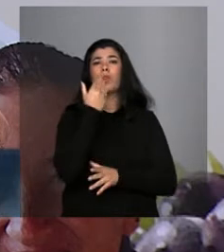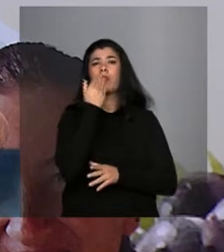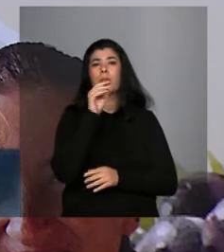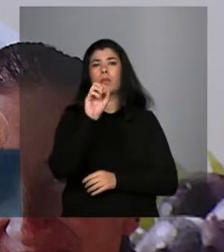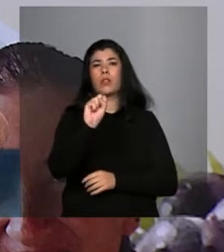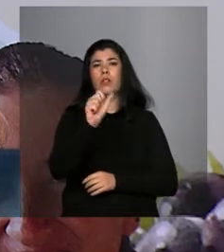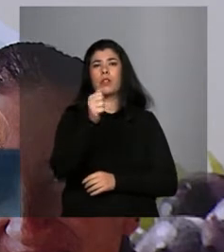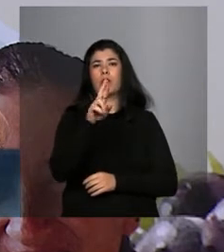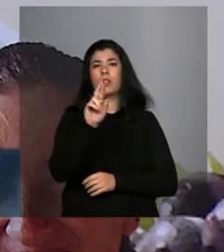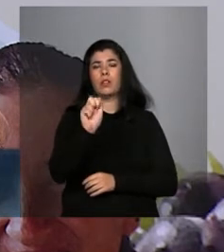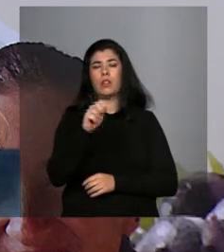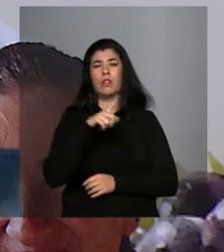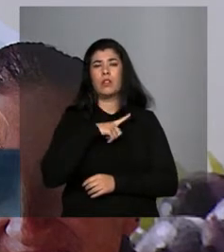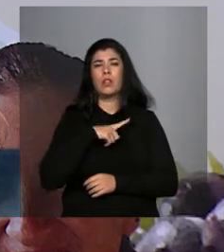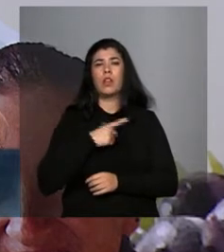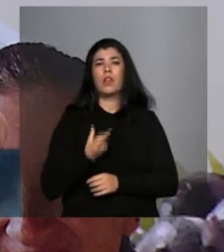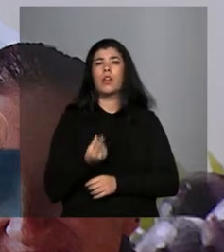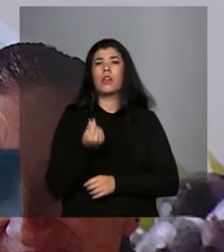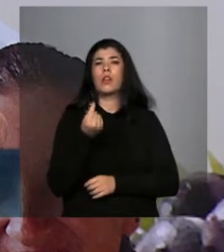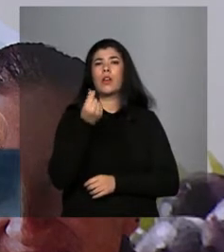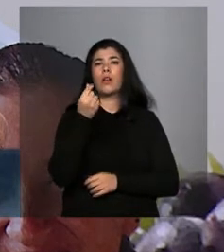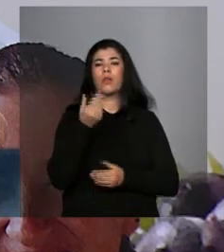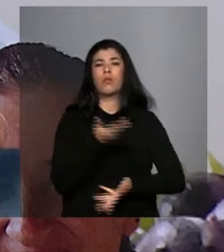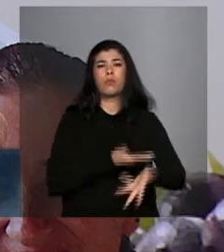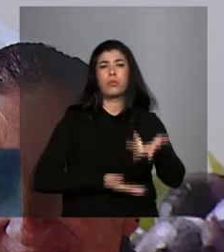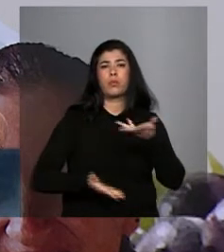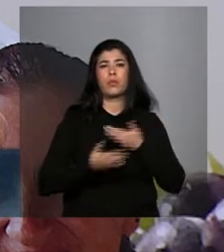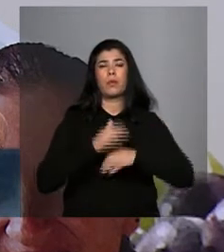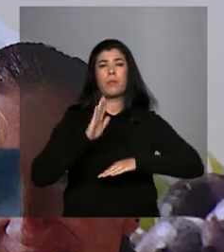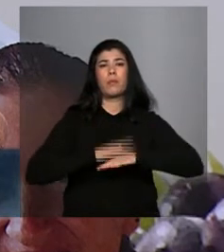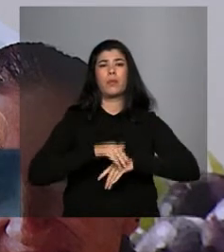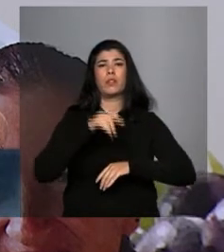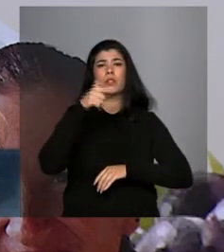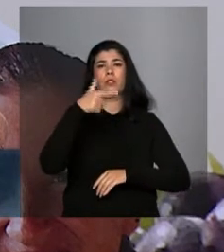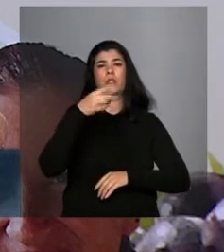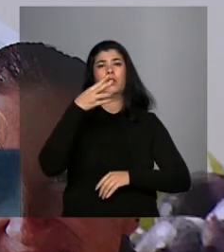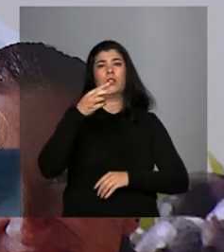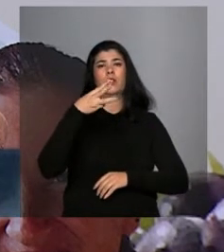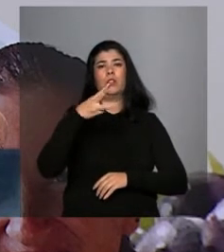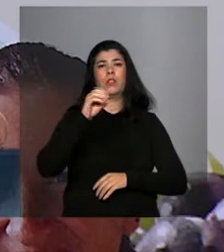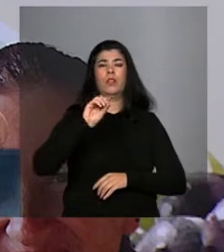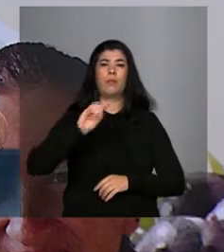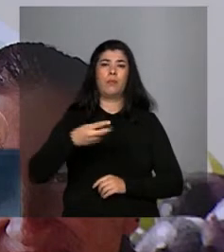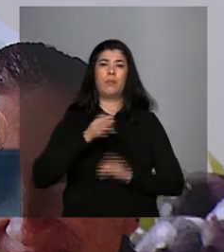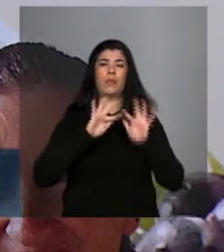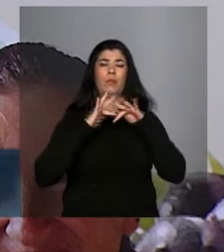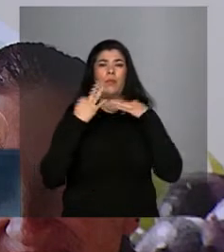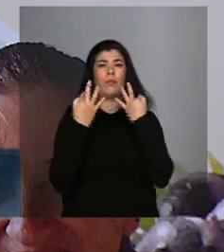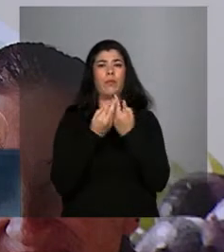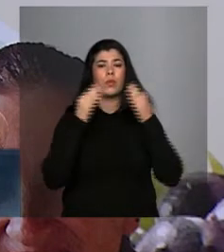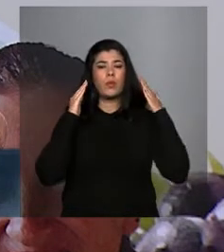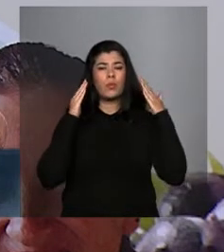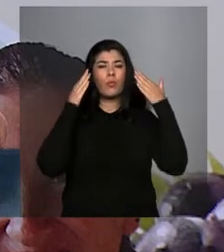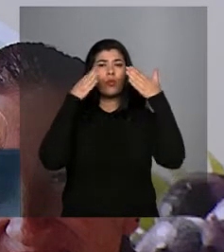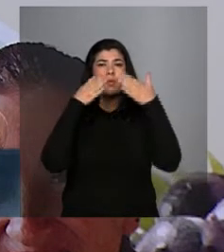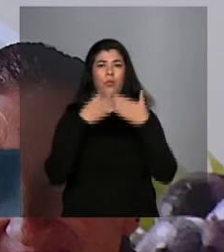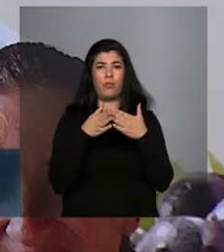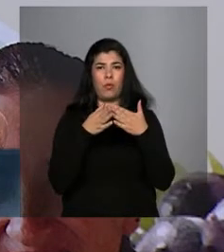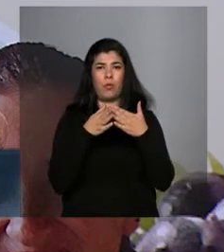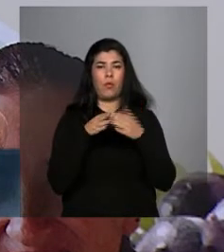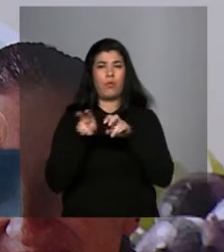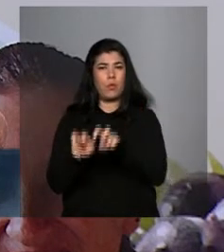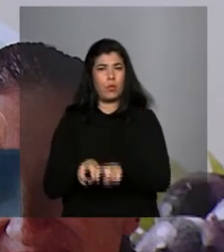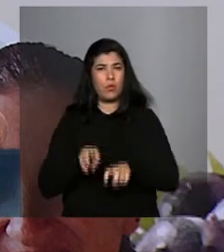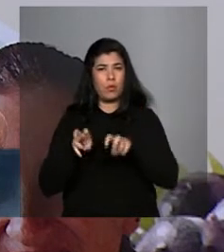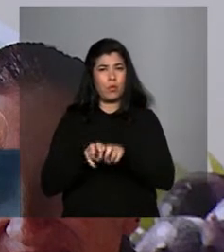mais 230 mil famílias com foco na produção agroecológica e no apoio à